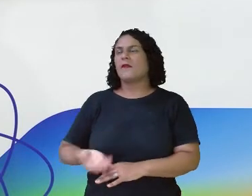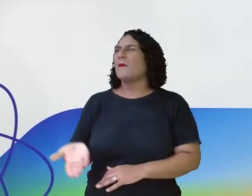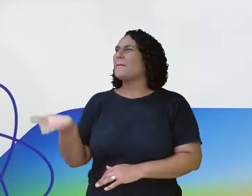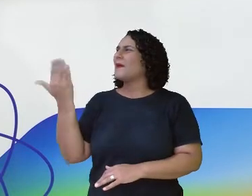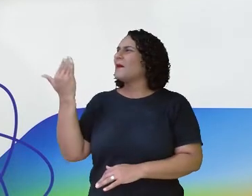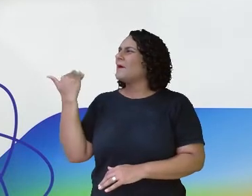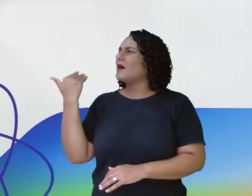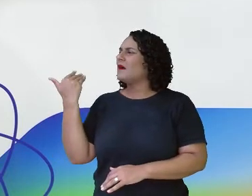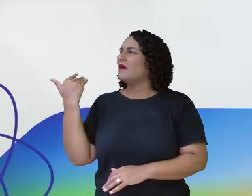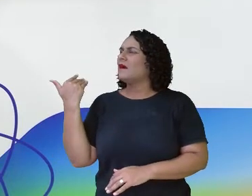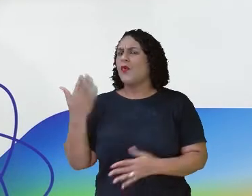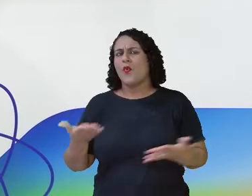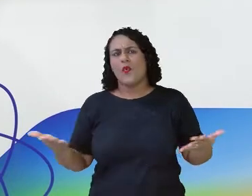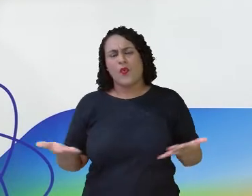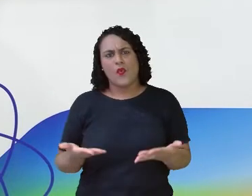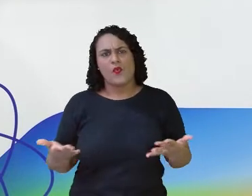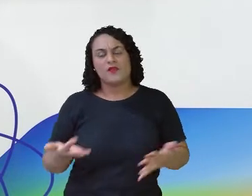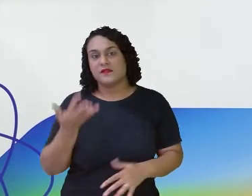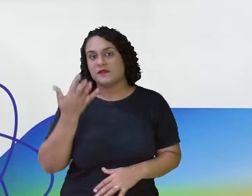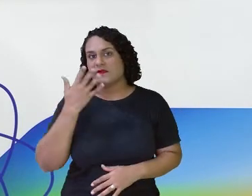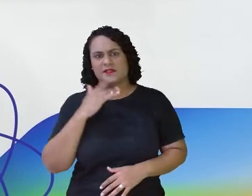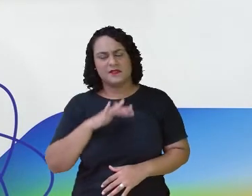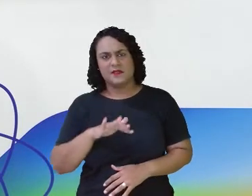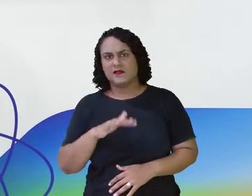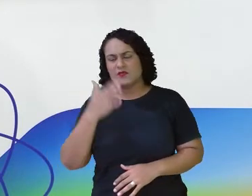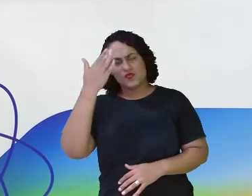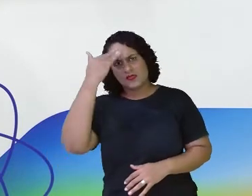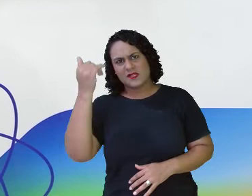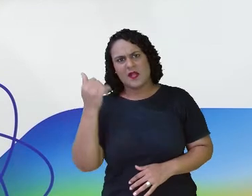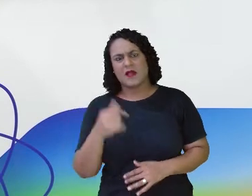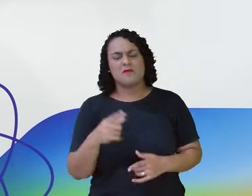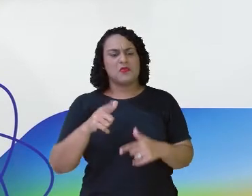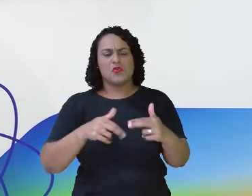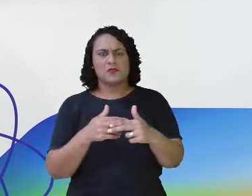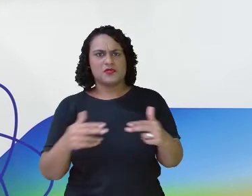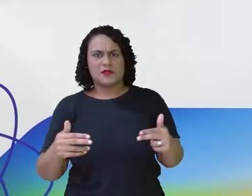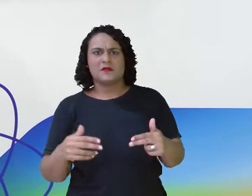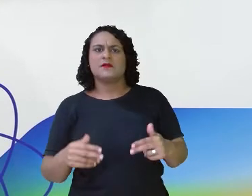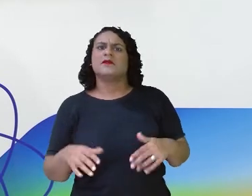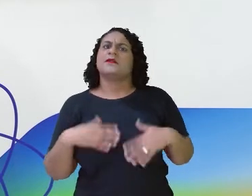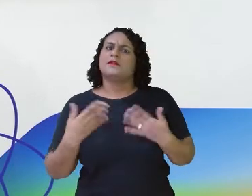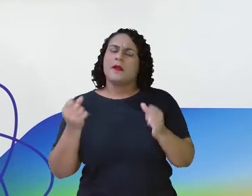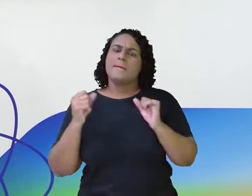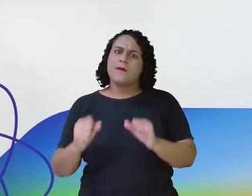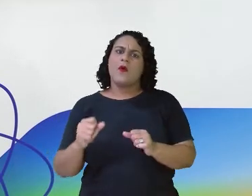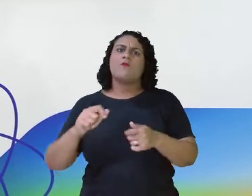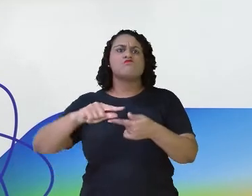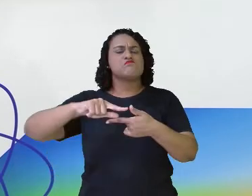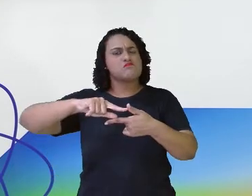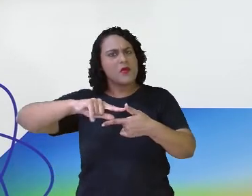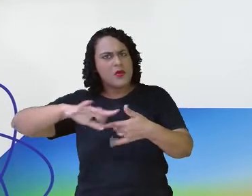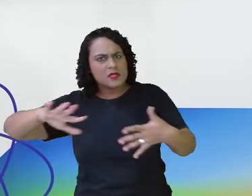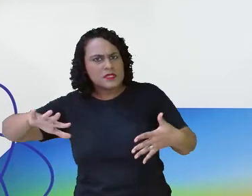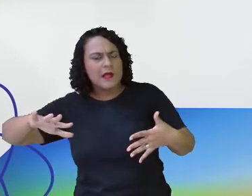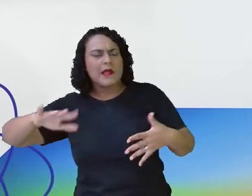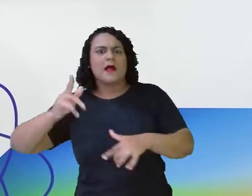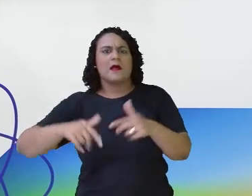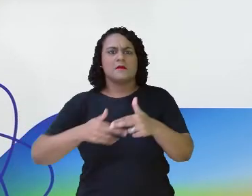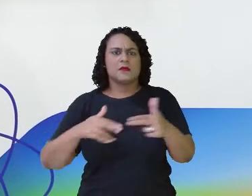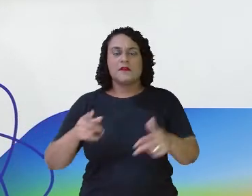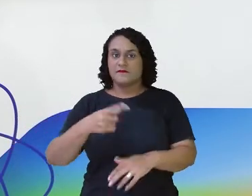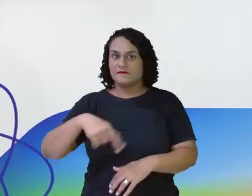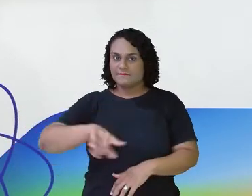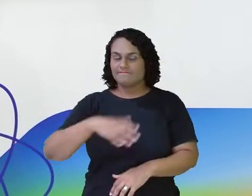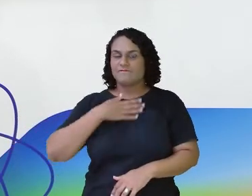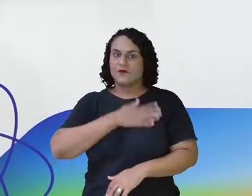falar hoje, as crianças não vão saber o que se trata o objeto. Então, pode se modernizar também. Você que gosta de